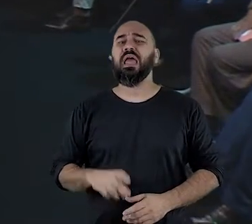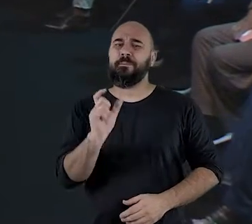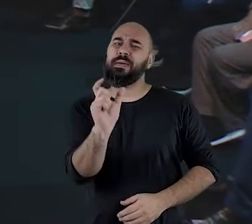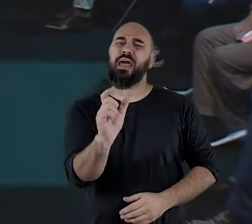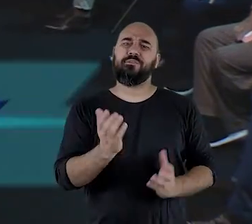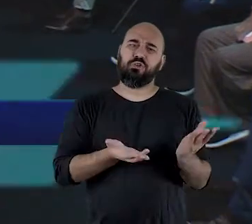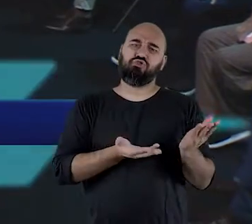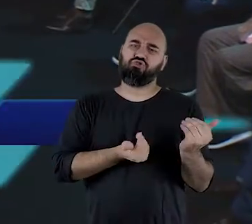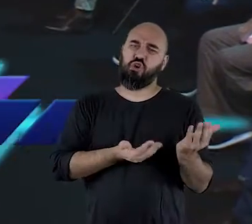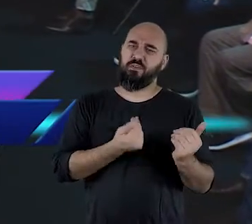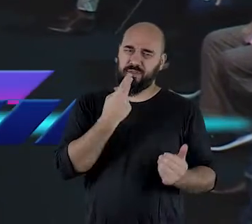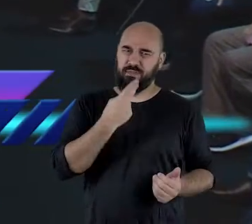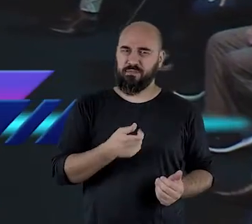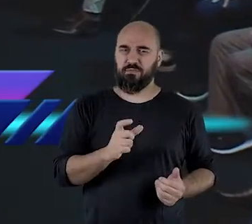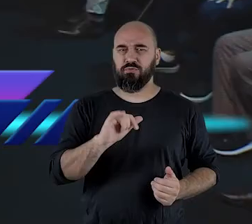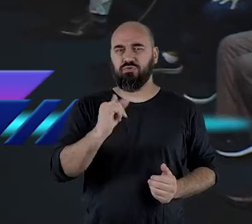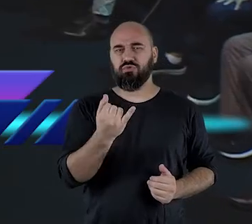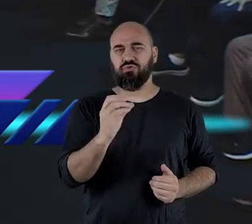original hebraico,